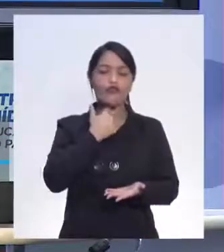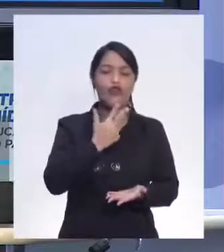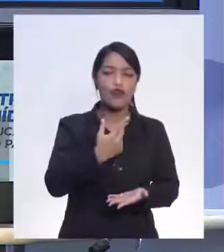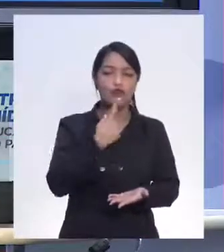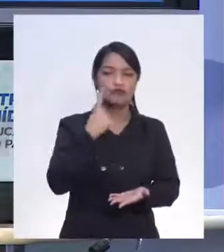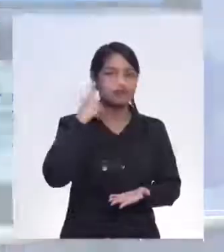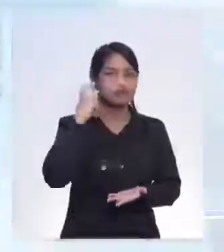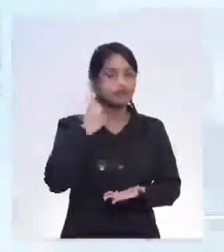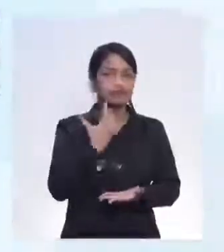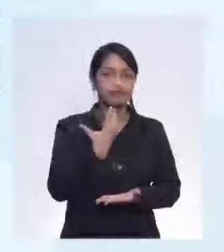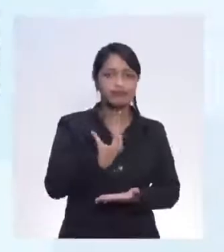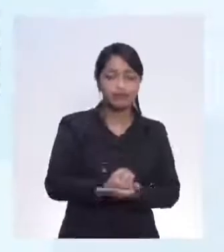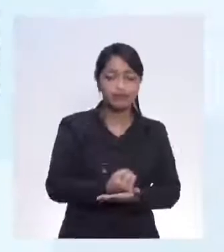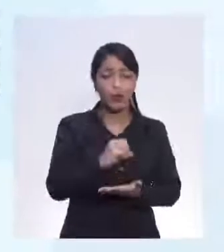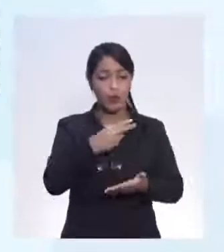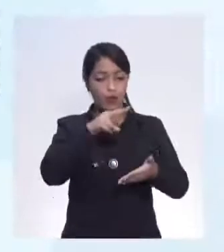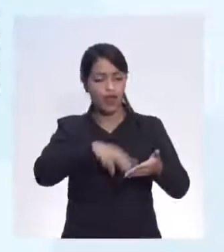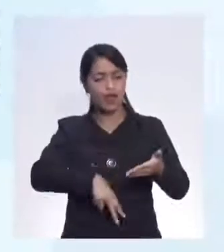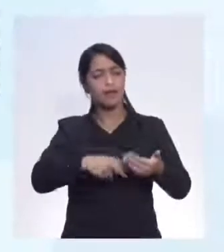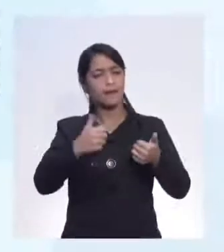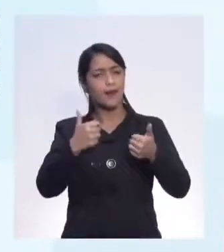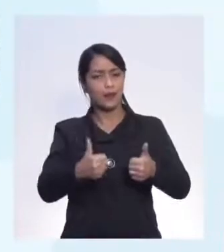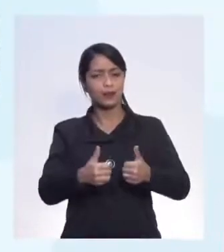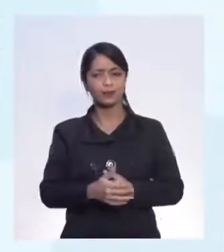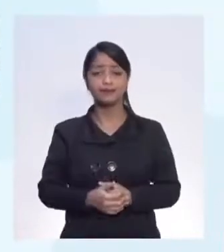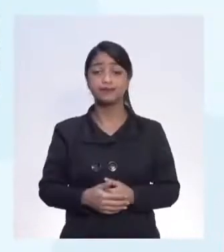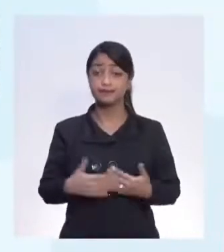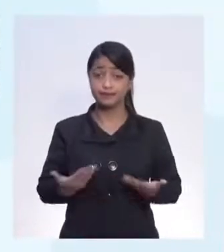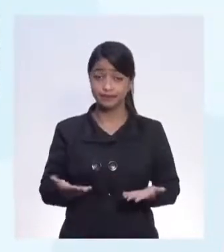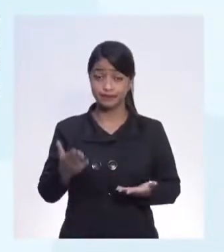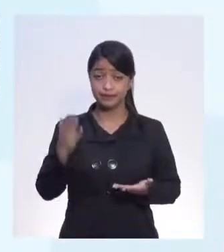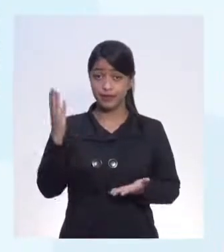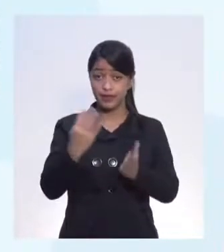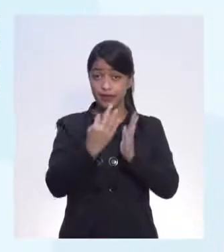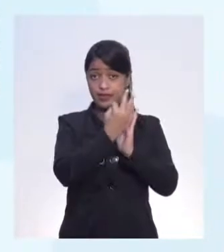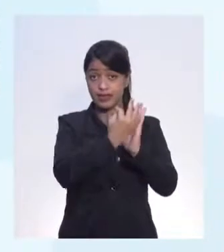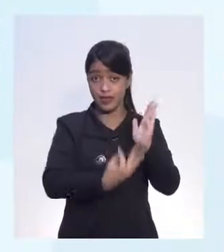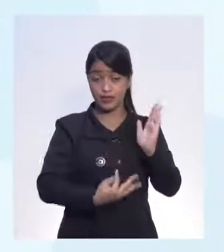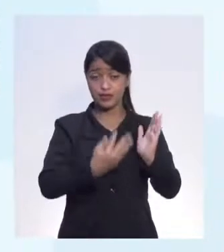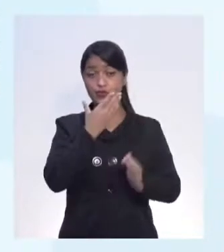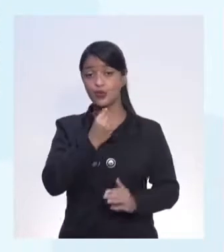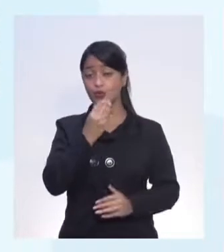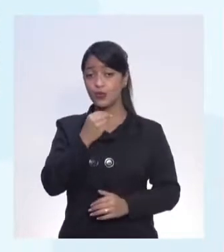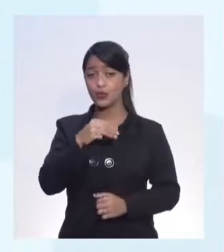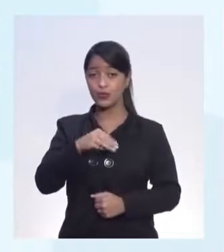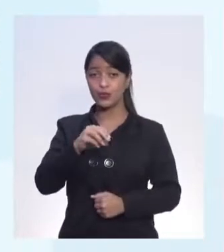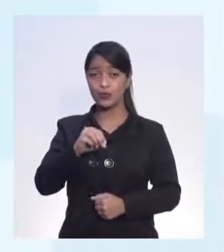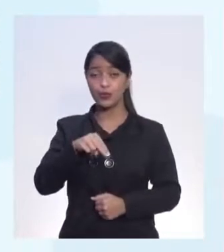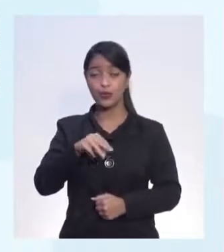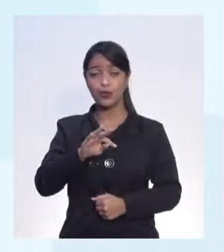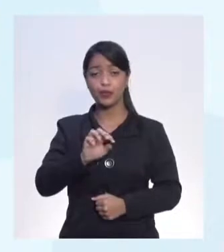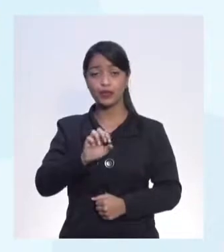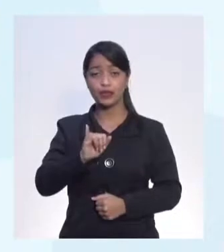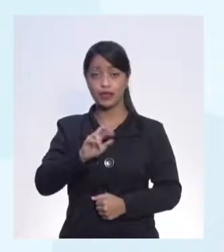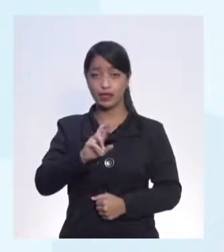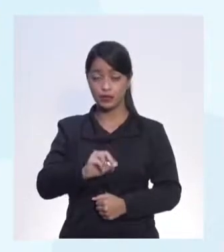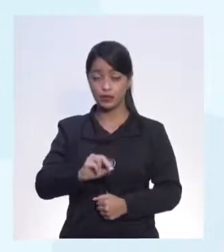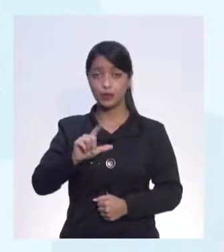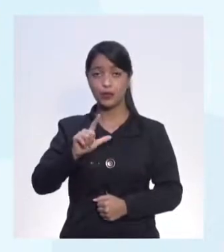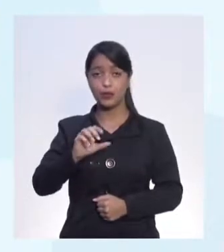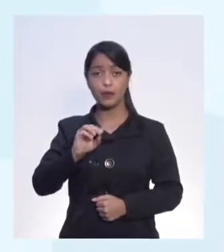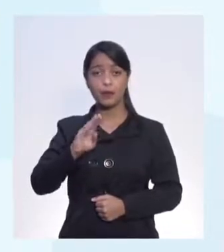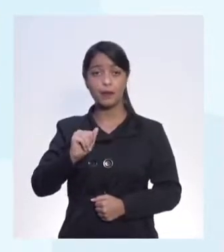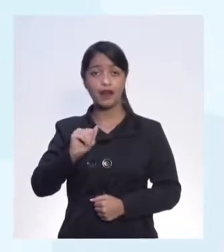uma contextualização, gente. Olha, o texto que você leu foi escrito por Monteiro Lobato, que criou obras da literatura